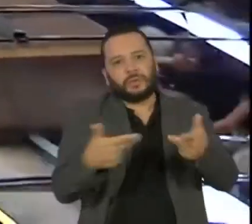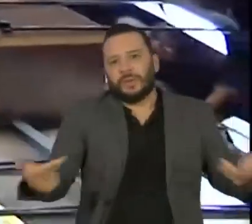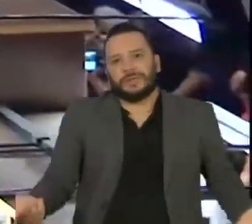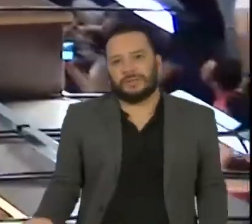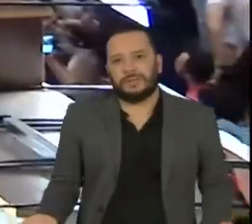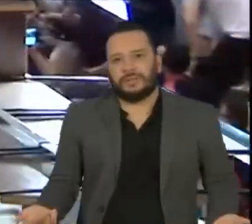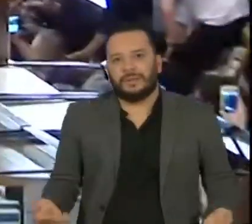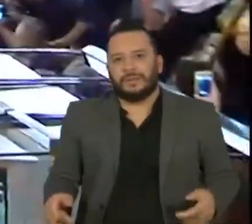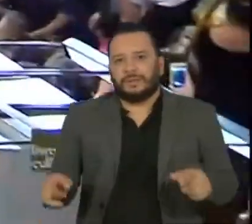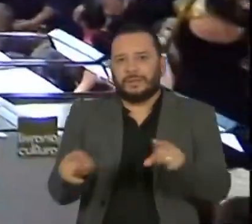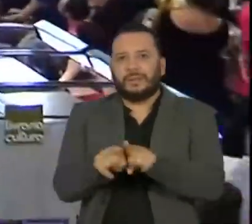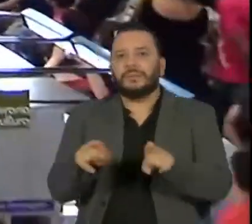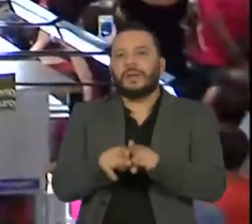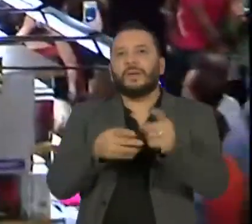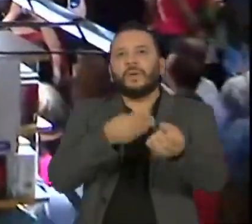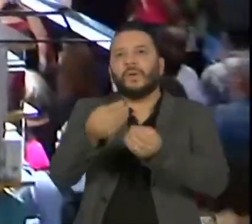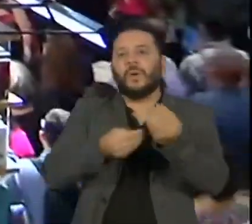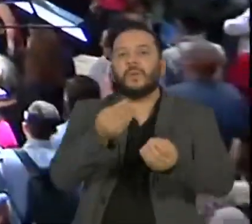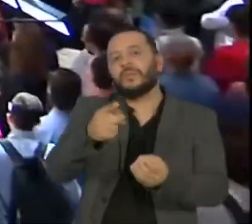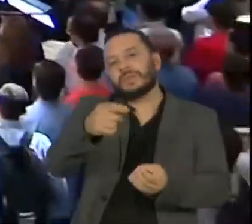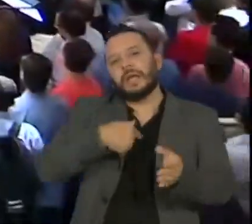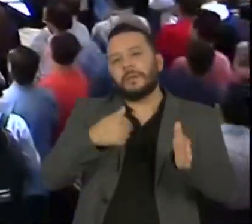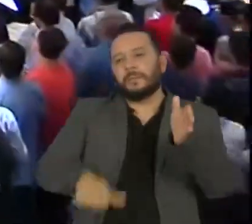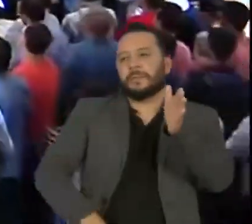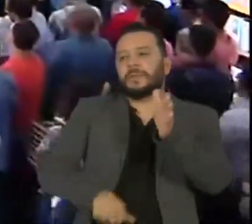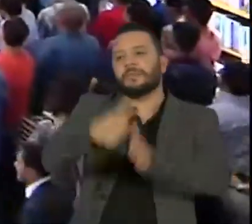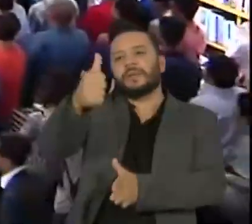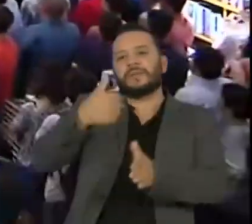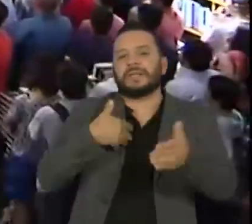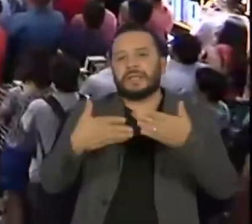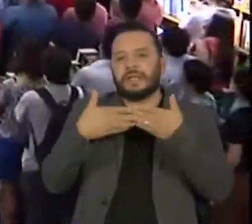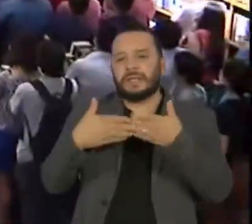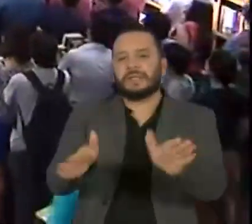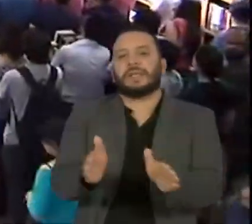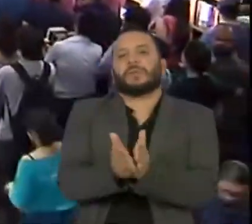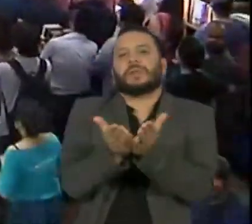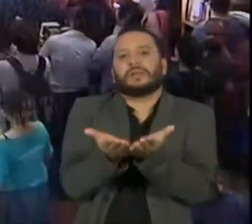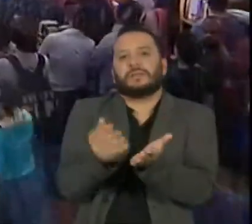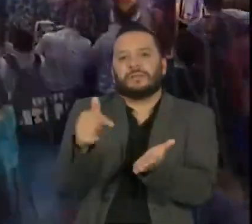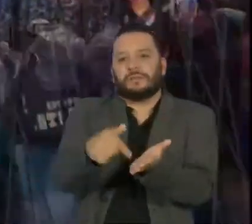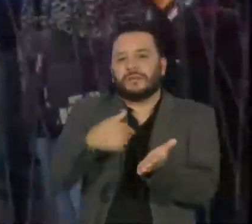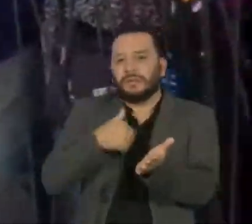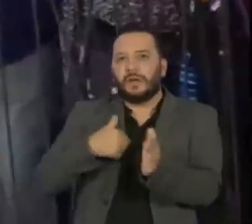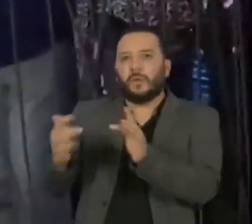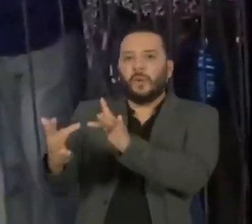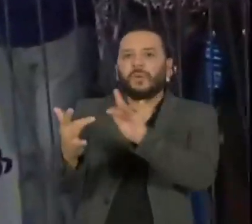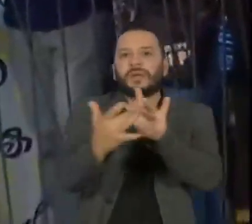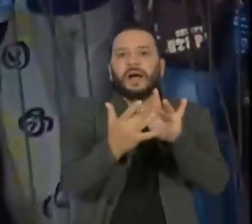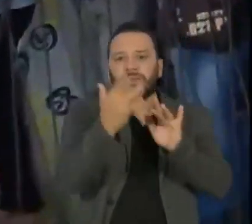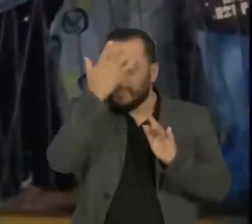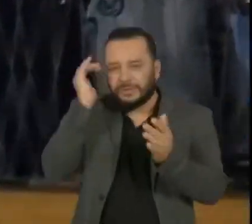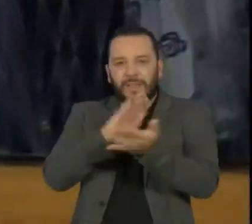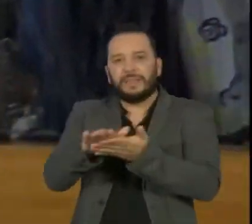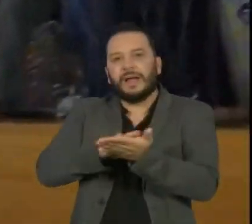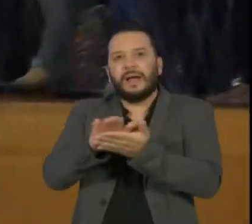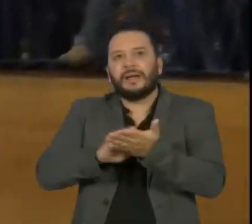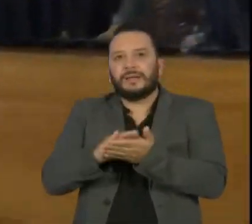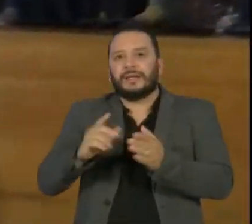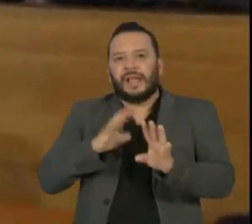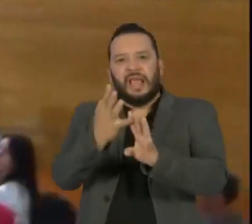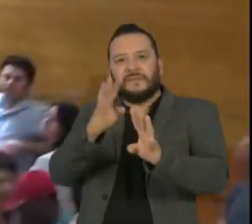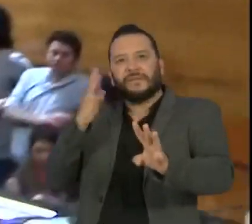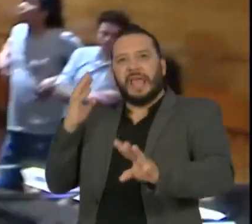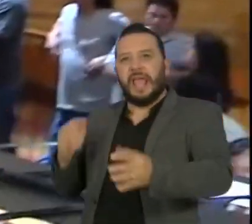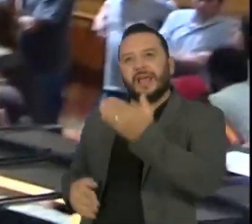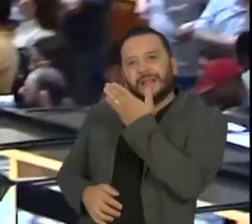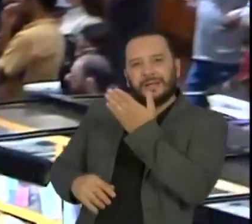primeira vez, estar lançando um livro e não ter contato nenhum com as pessoas, um contato físico, né? As filas